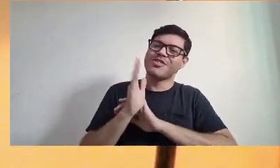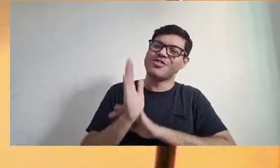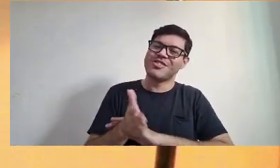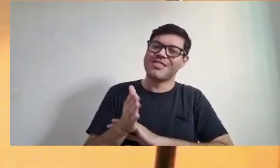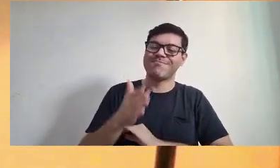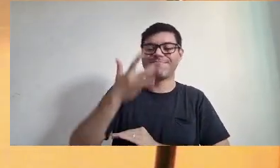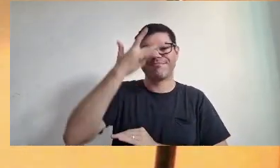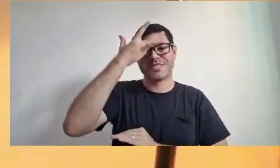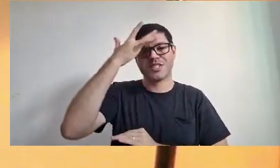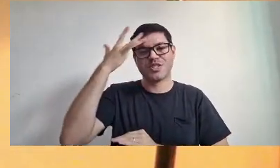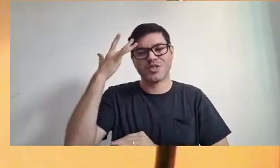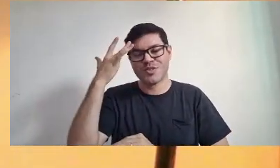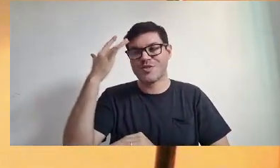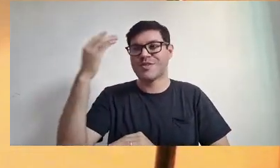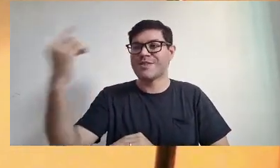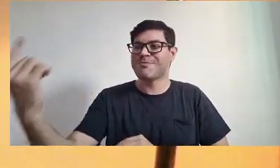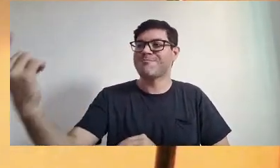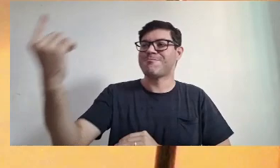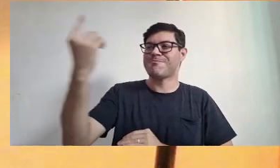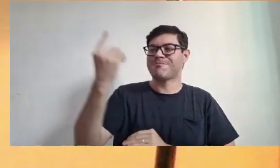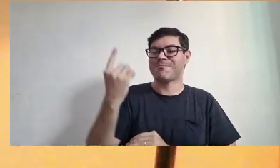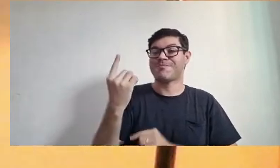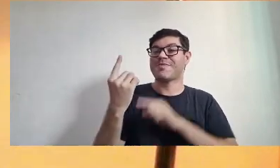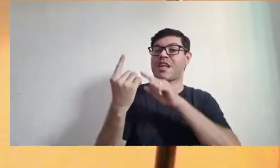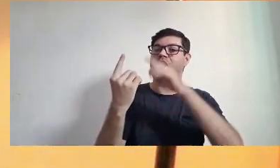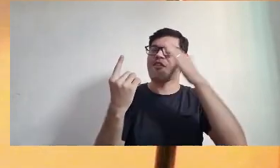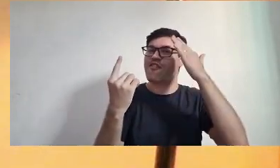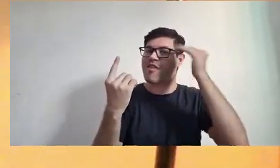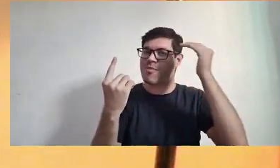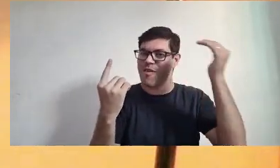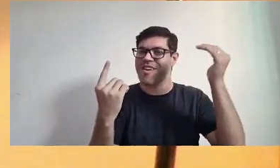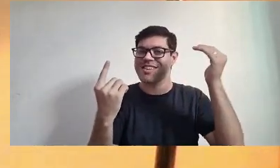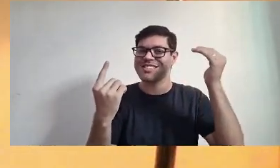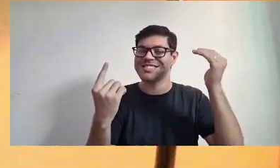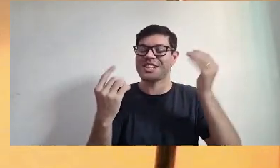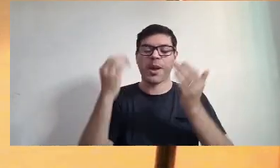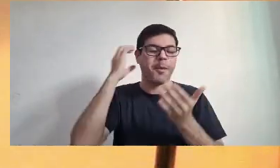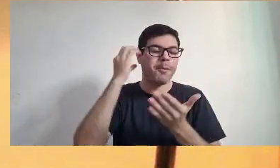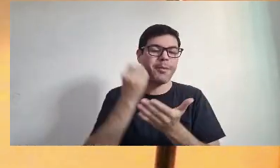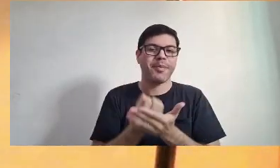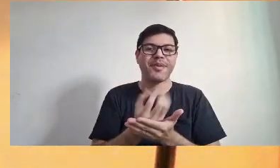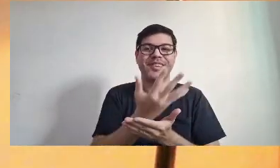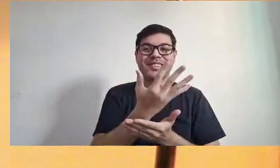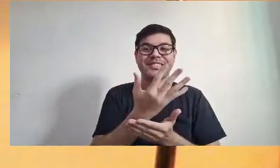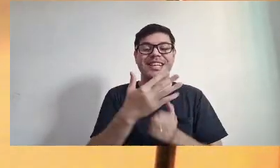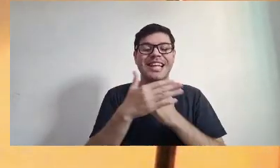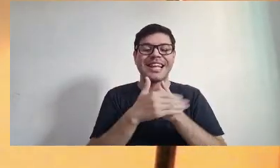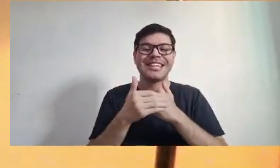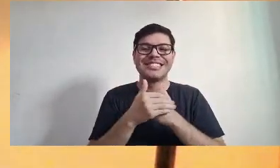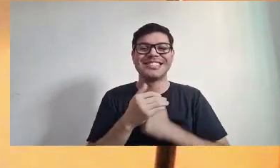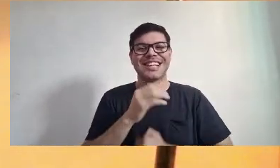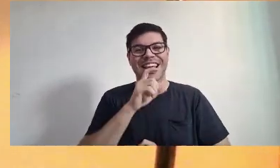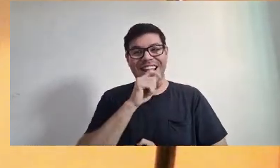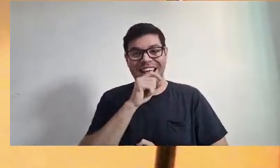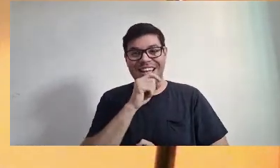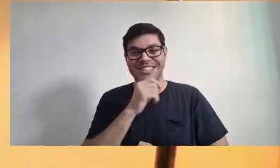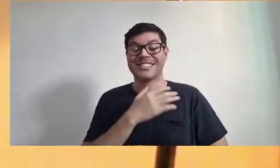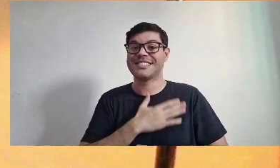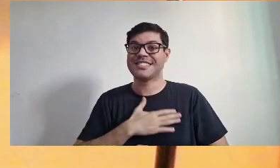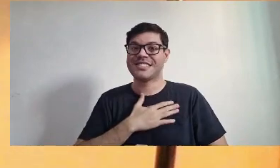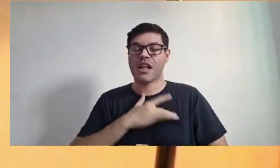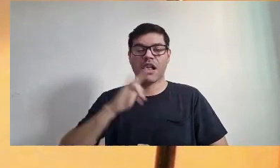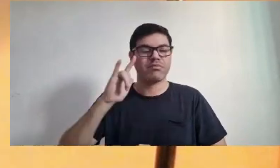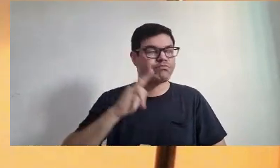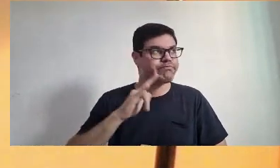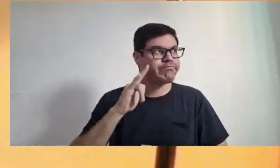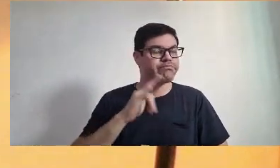pessoas ilustres para falar comigo aqui no nosso podcast Minha Araras. Deveria se chamar podcast Minha Querida Araras, né? Porque eu adoro a cidade